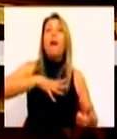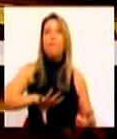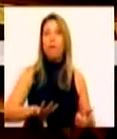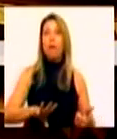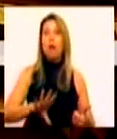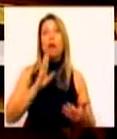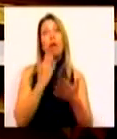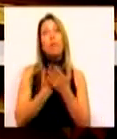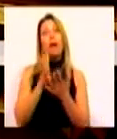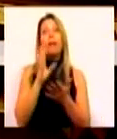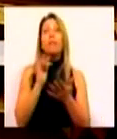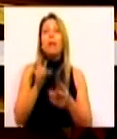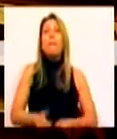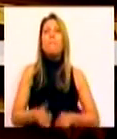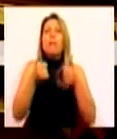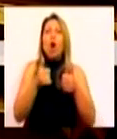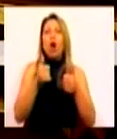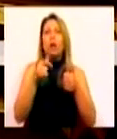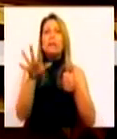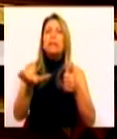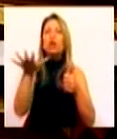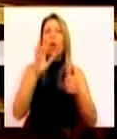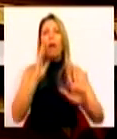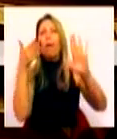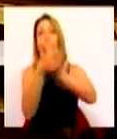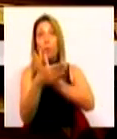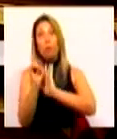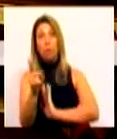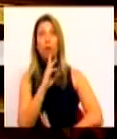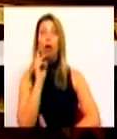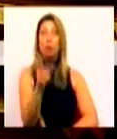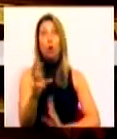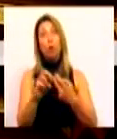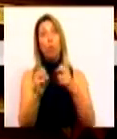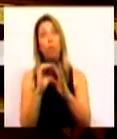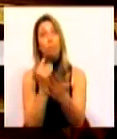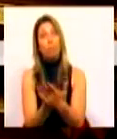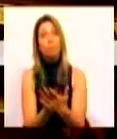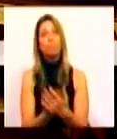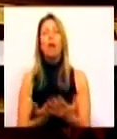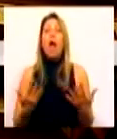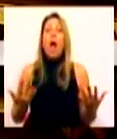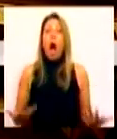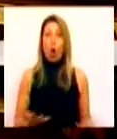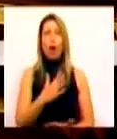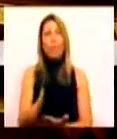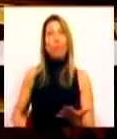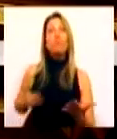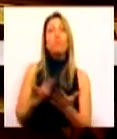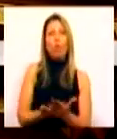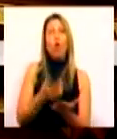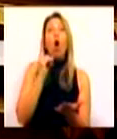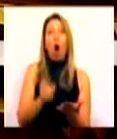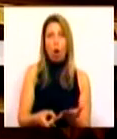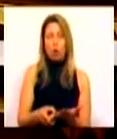tentar melhorar a sua colocação era uma resposta a este problema. O que agora está proposto é